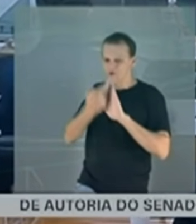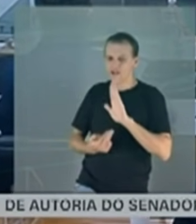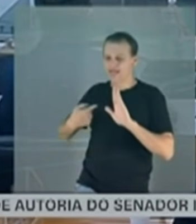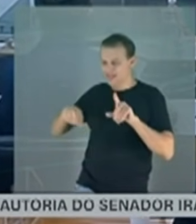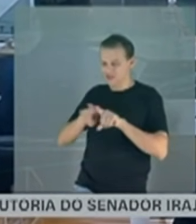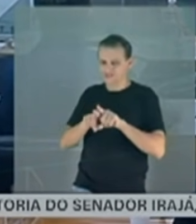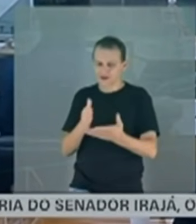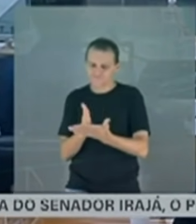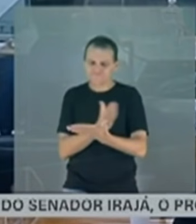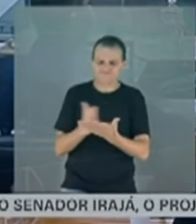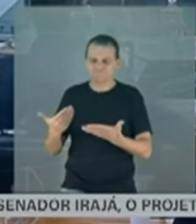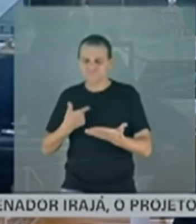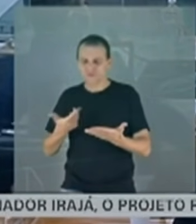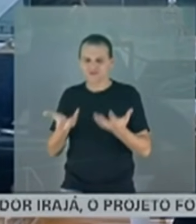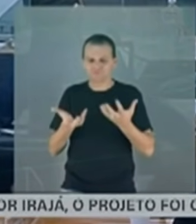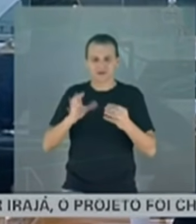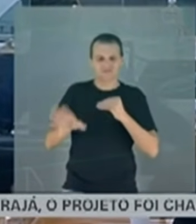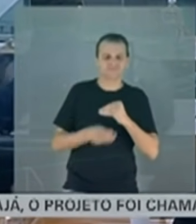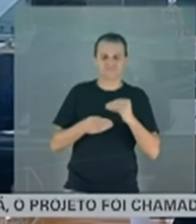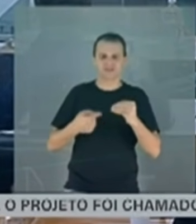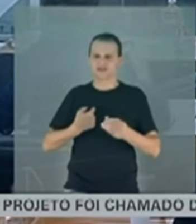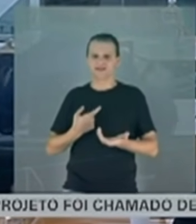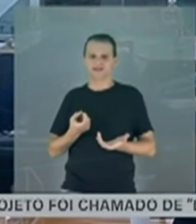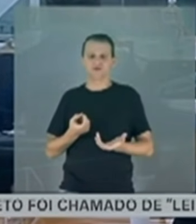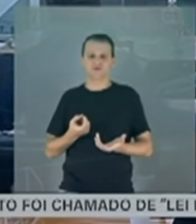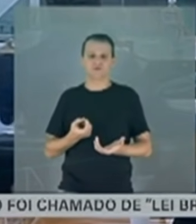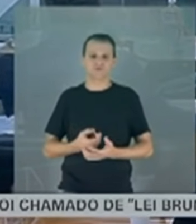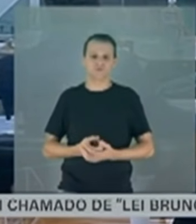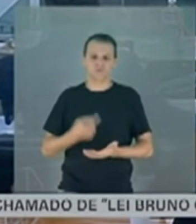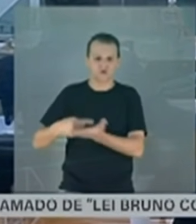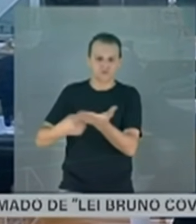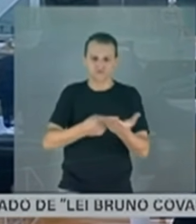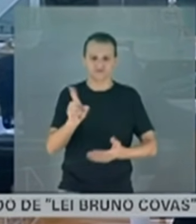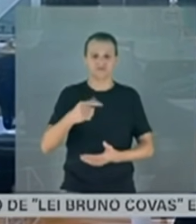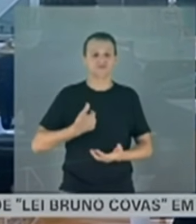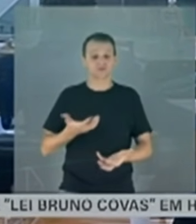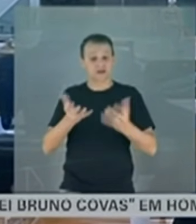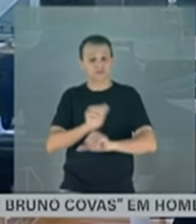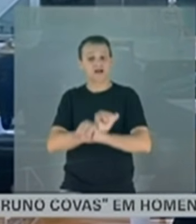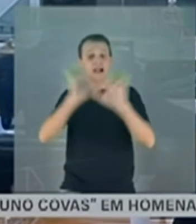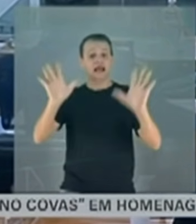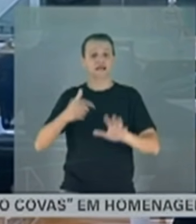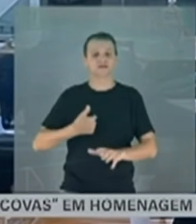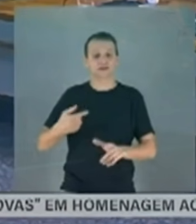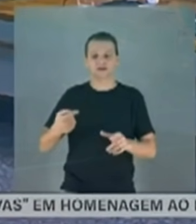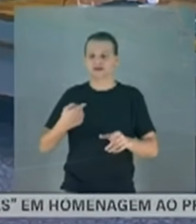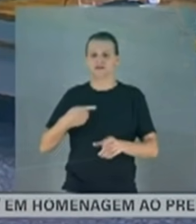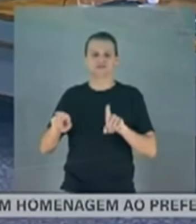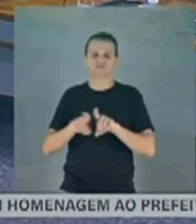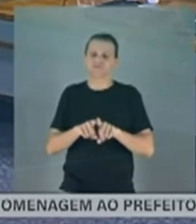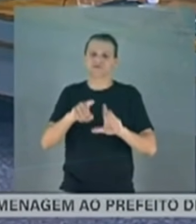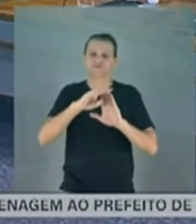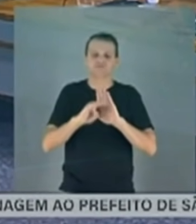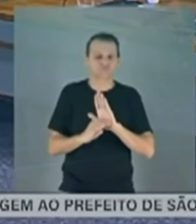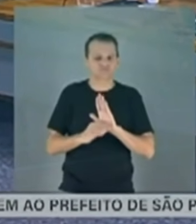nenhum. Eu também. Eu não estou em acordo nenhum. Eu quero deixar claro também que eu também não estou nesse acordo, não. Então, não, presidente, qual é